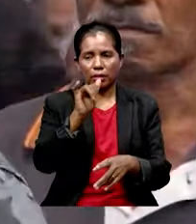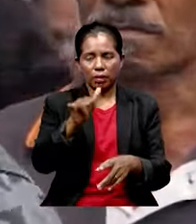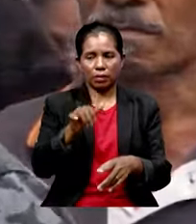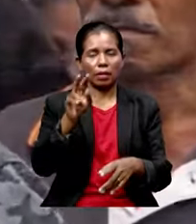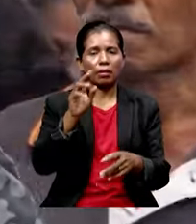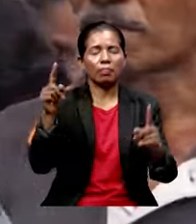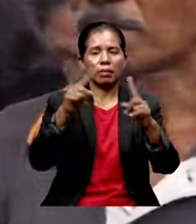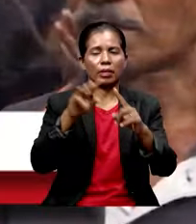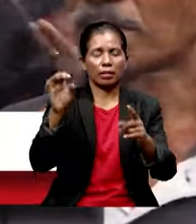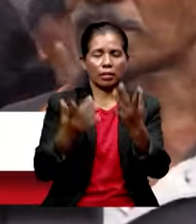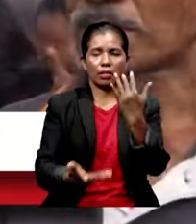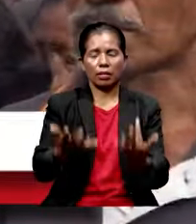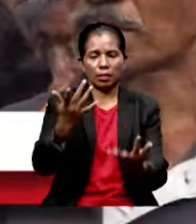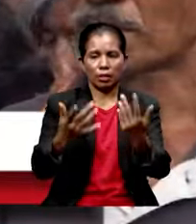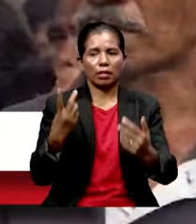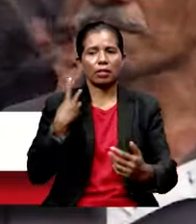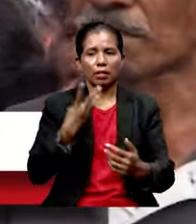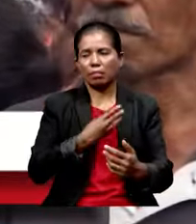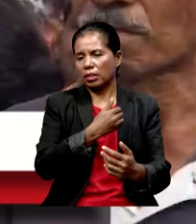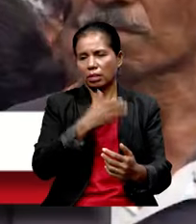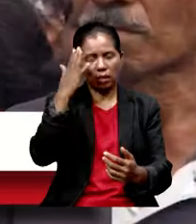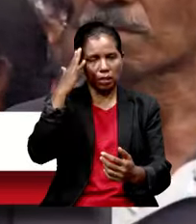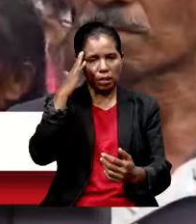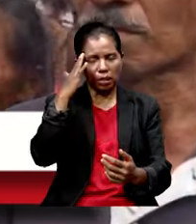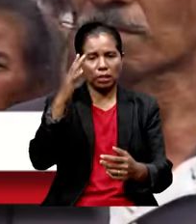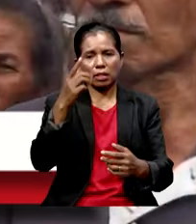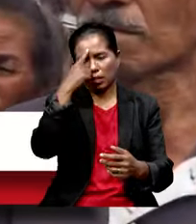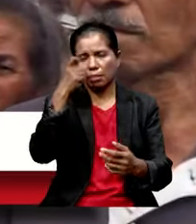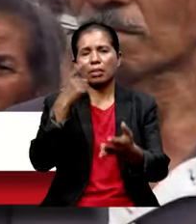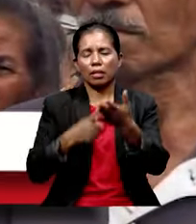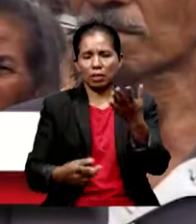Sim, incêndio de acontecimento, a minha cidade que tem motivo,